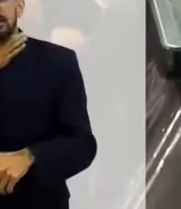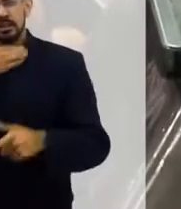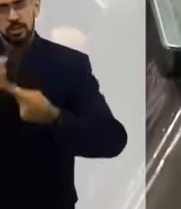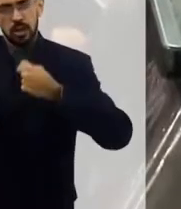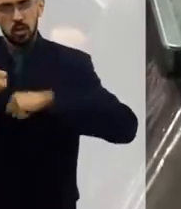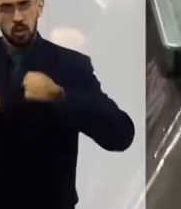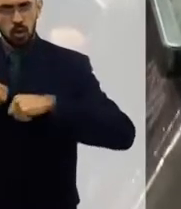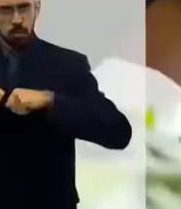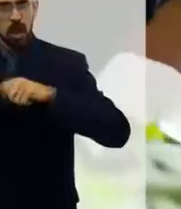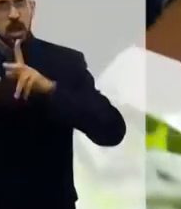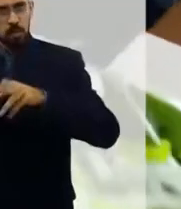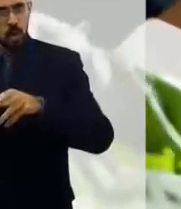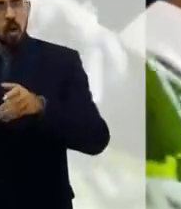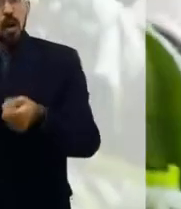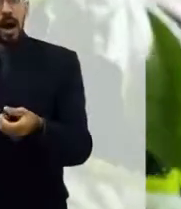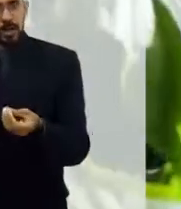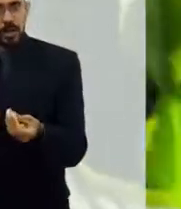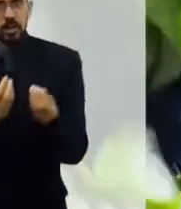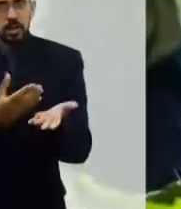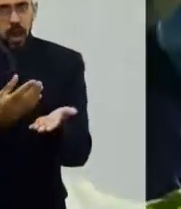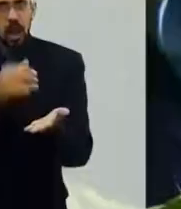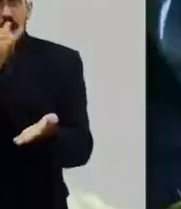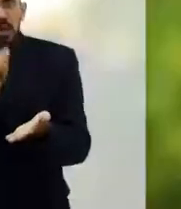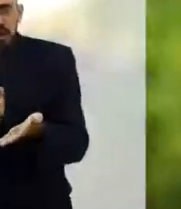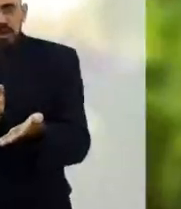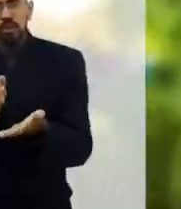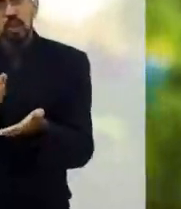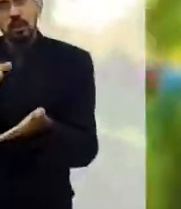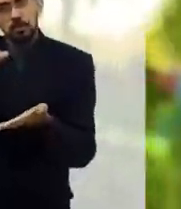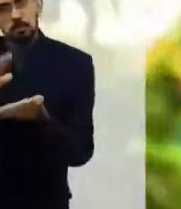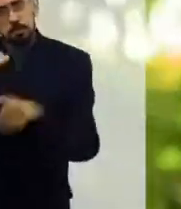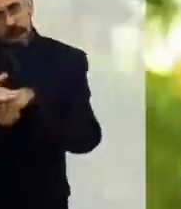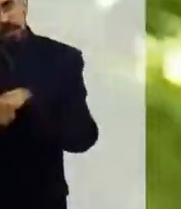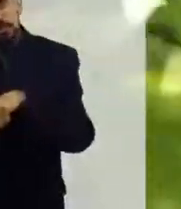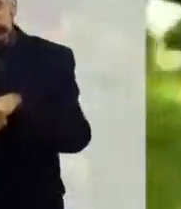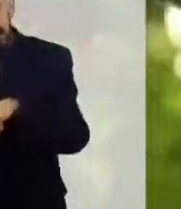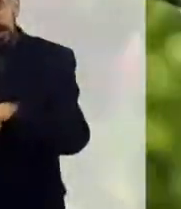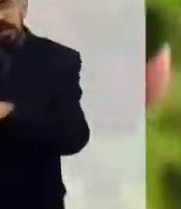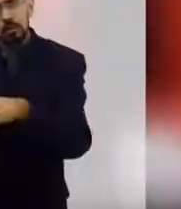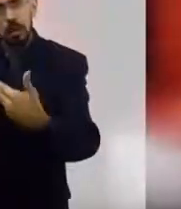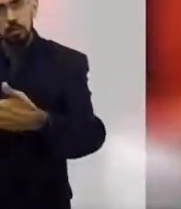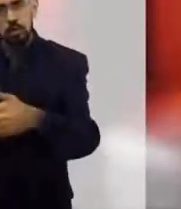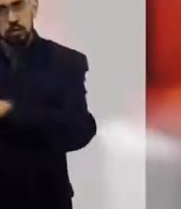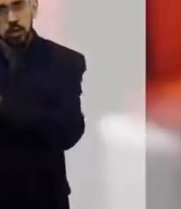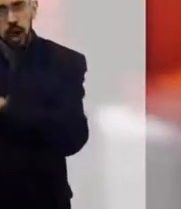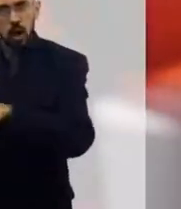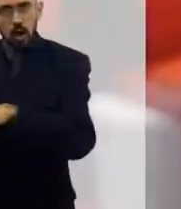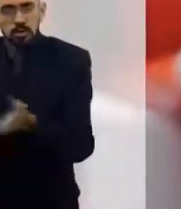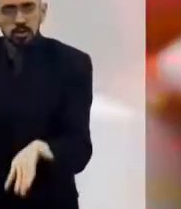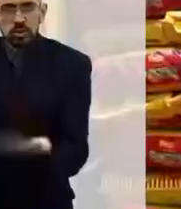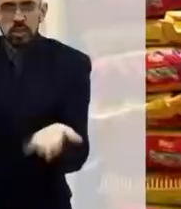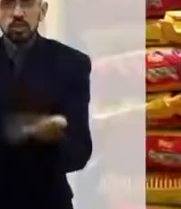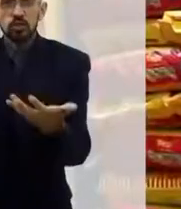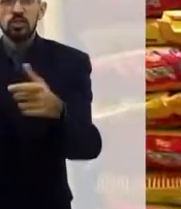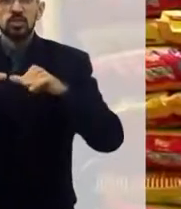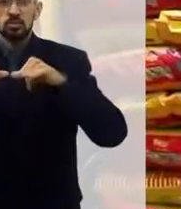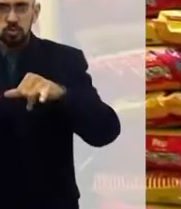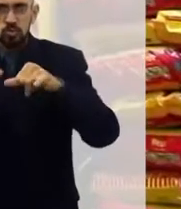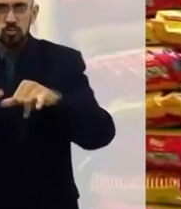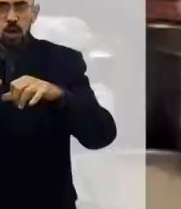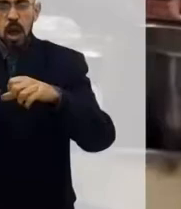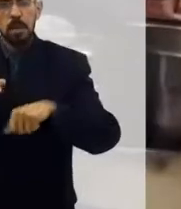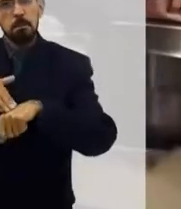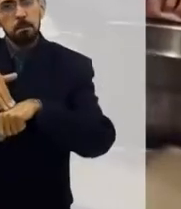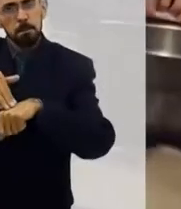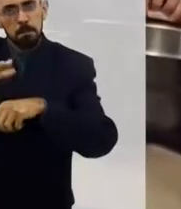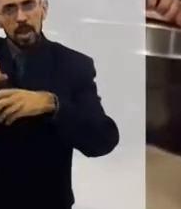crise econômica, como a que garante luz mais barata para os produtores rurais, incentivos aos setores atacadista e